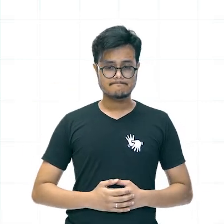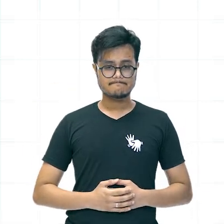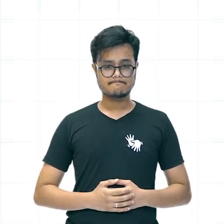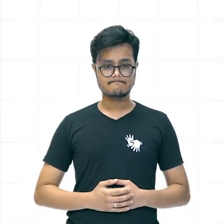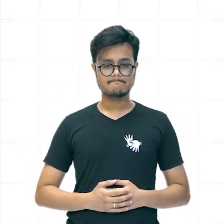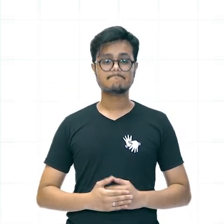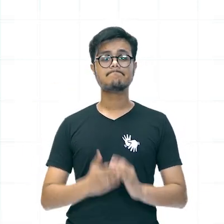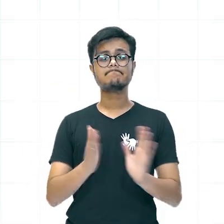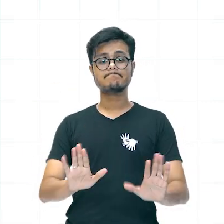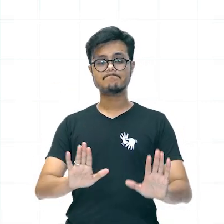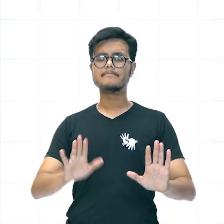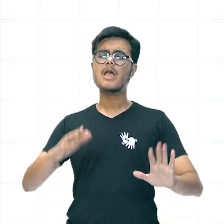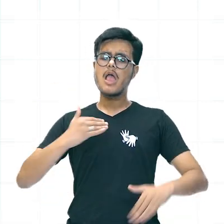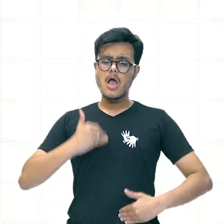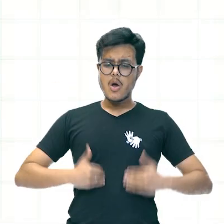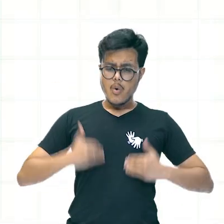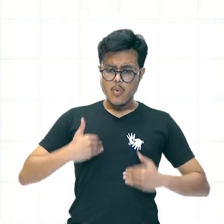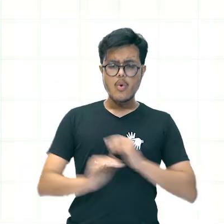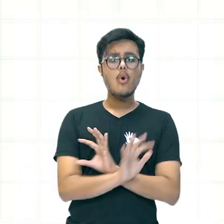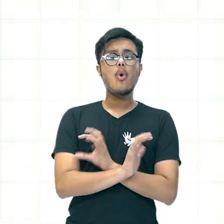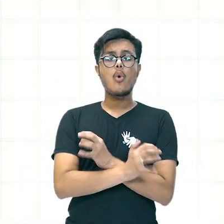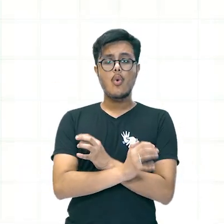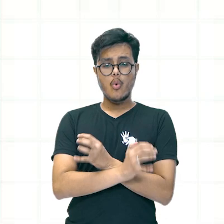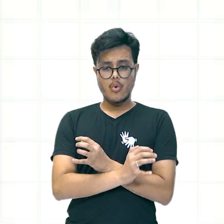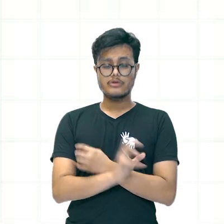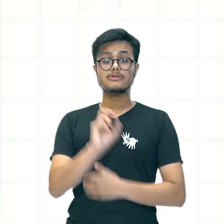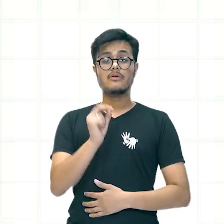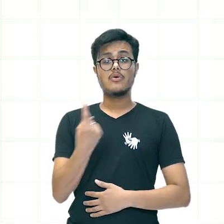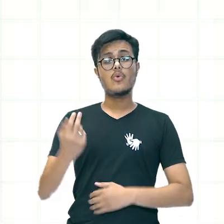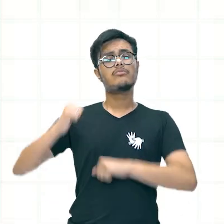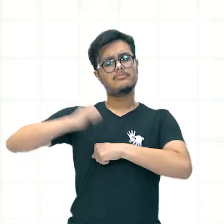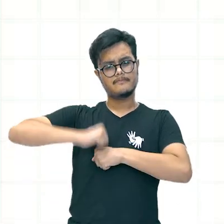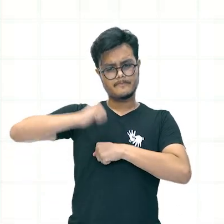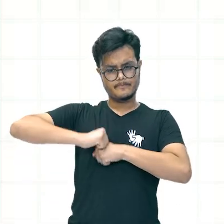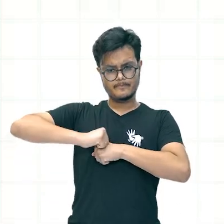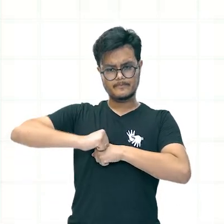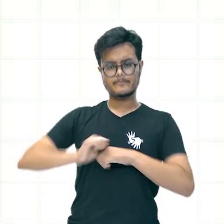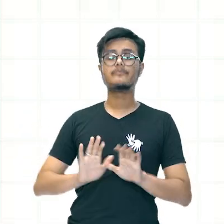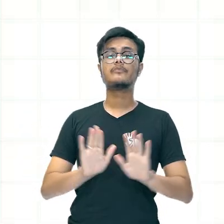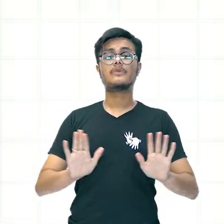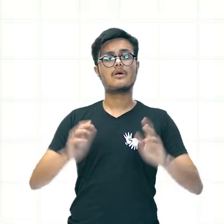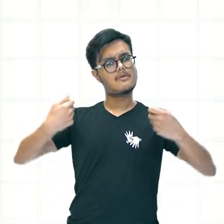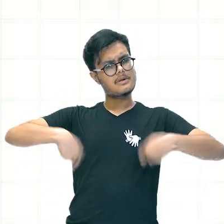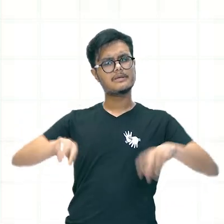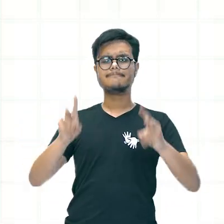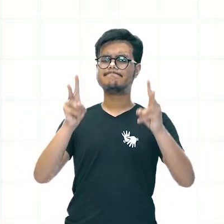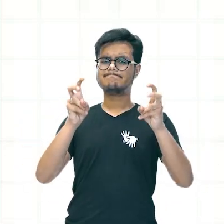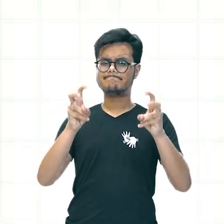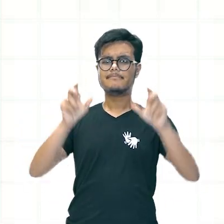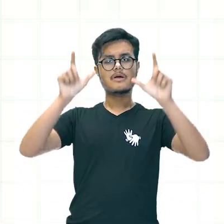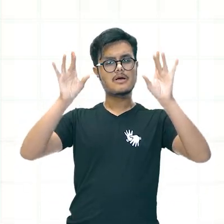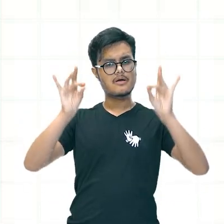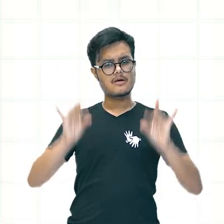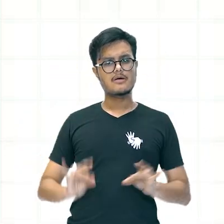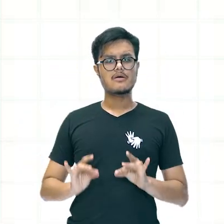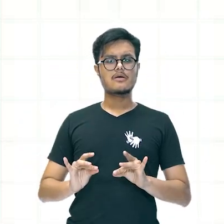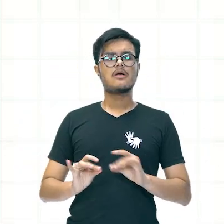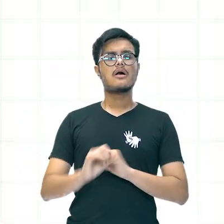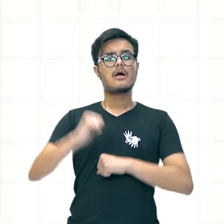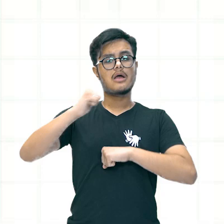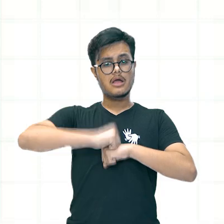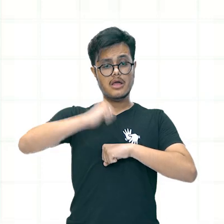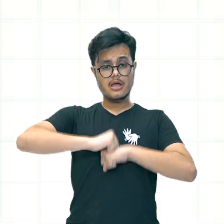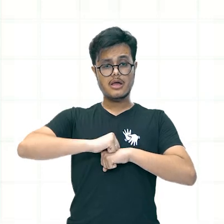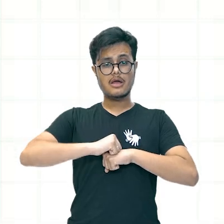que alguns vão ter esqueleto ósseo, outro cartilaginoso, então sempre você vai associar. Quem tem cartilagem